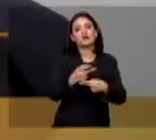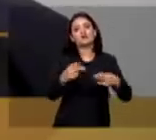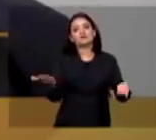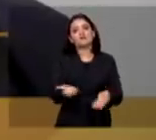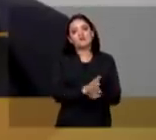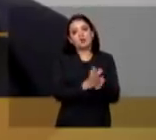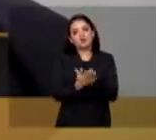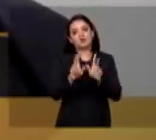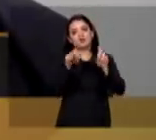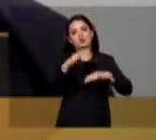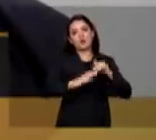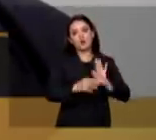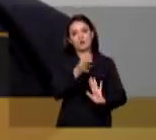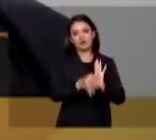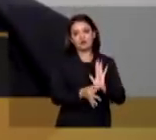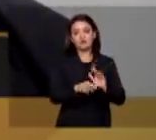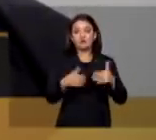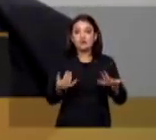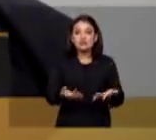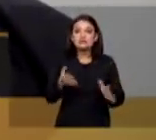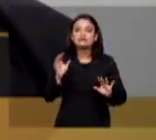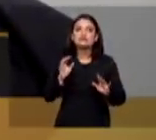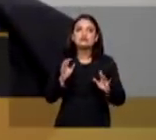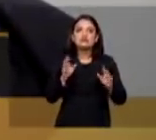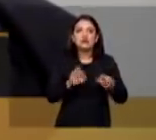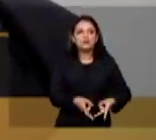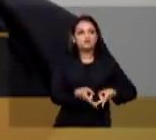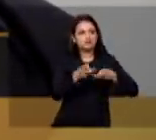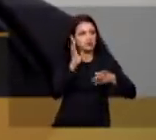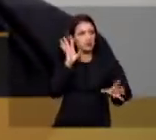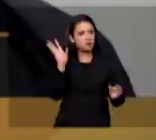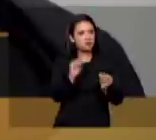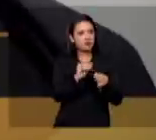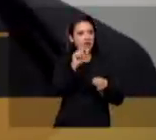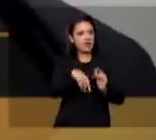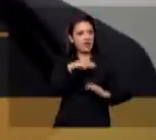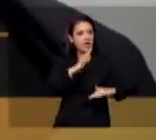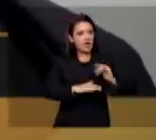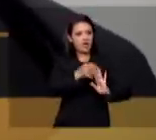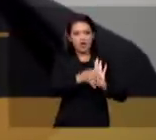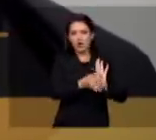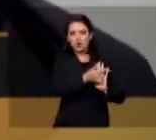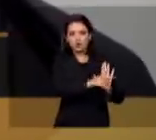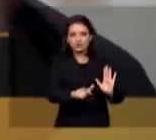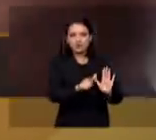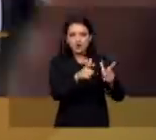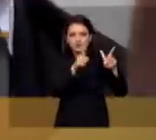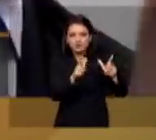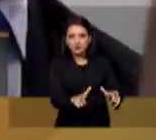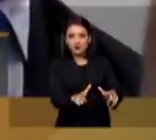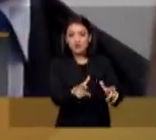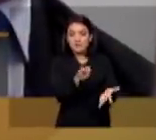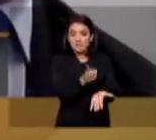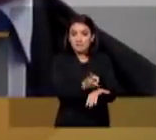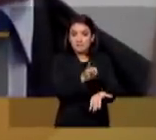incompetência. Quando há o reconhecimento da incompetência, ainda que se mantenha,